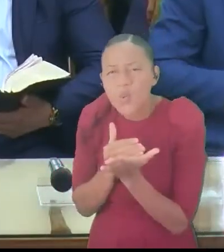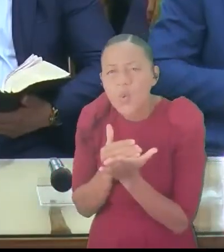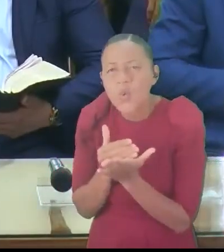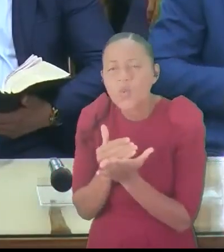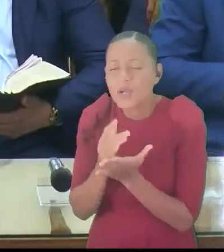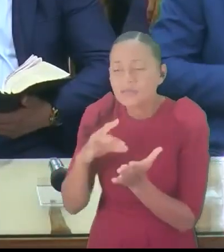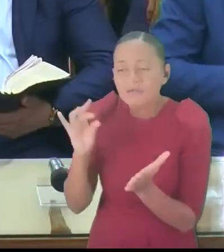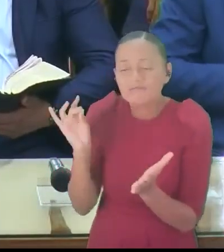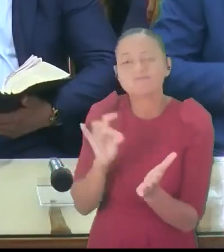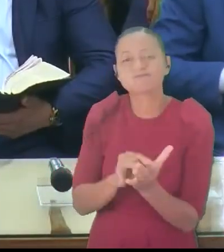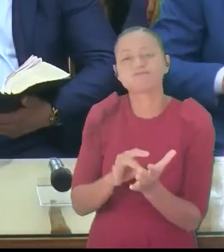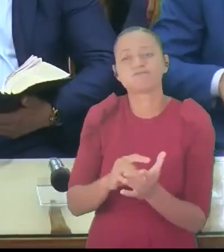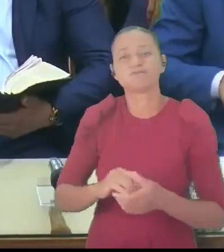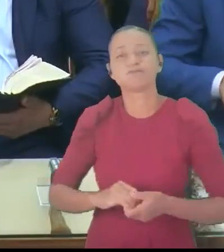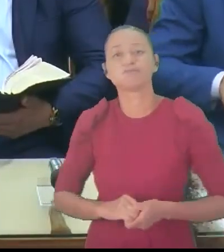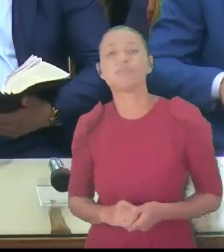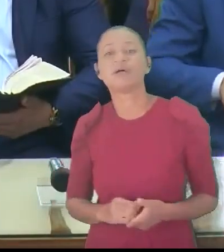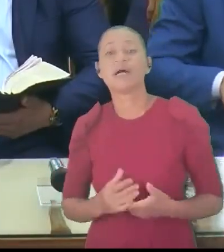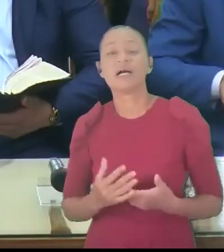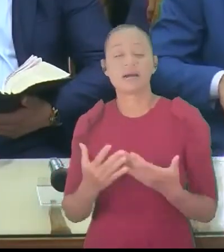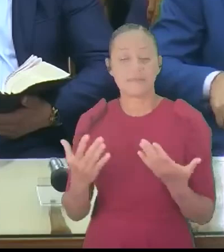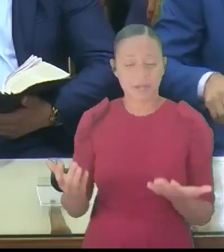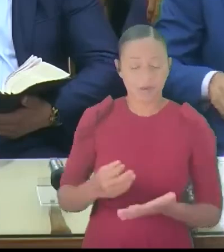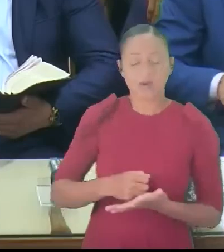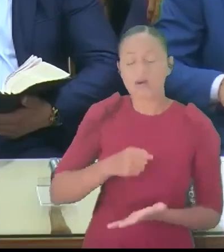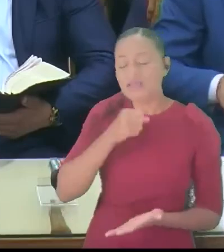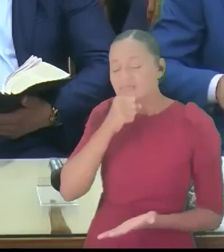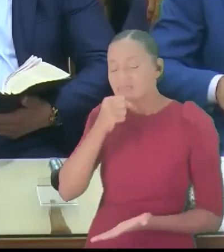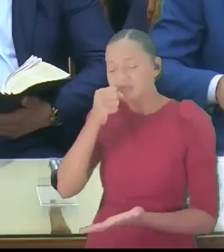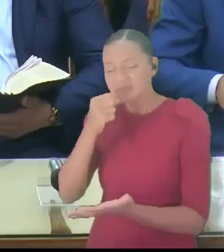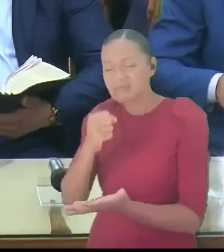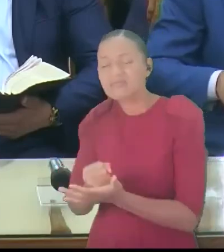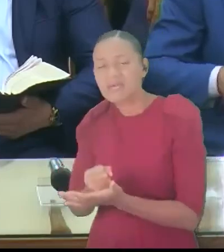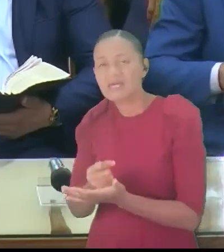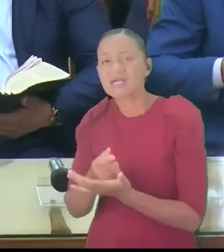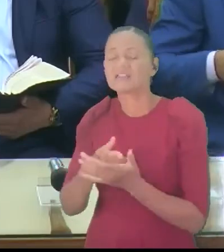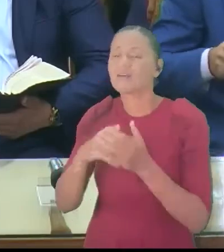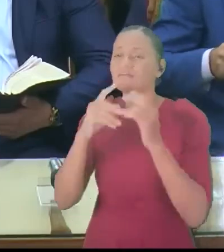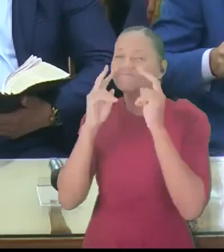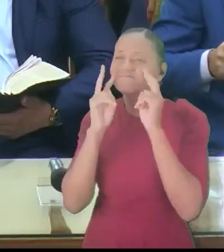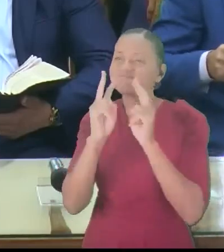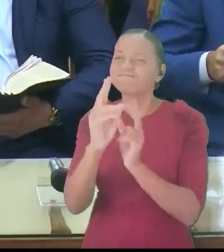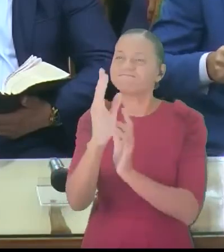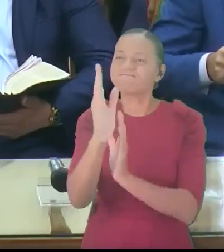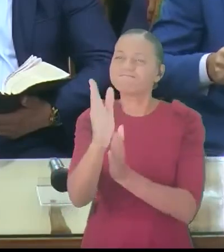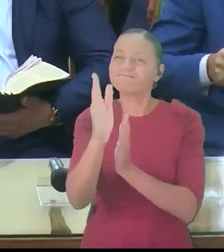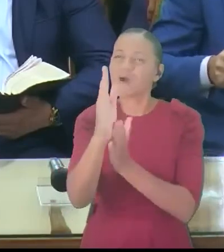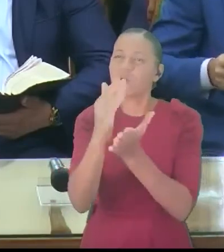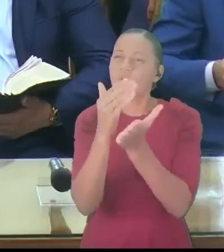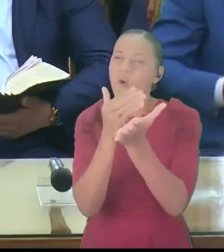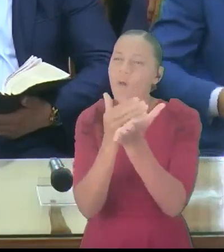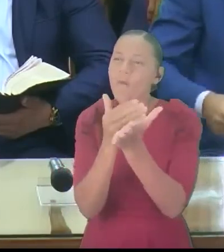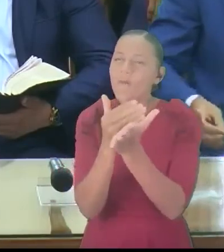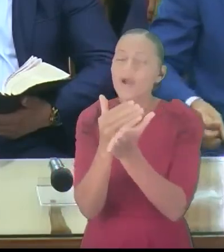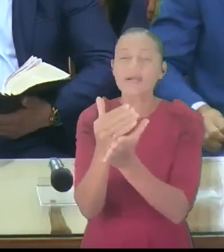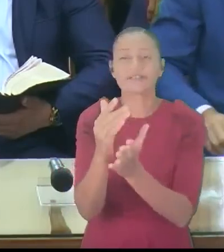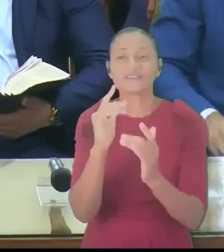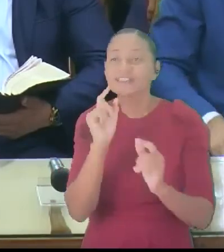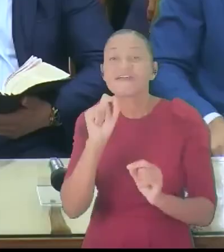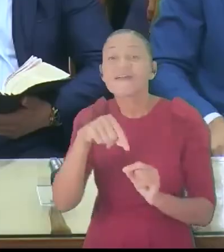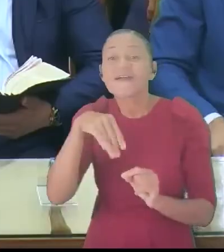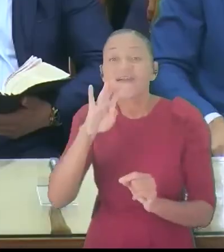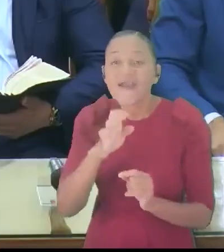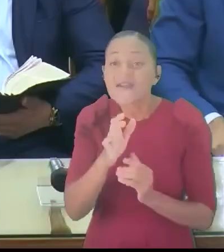realidade. Quem andou no Antigo Testamento andou olhando para uma sombra. De quem? De Cristo.